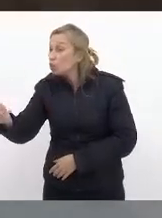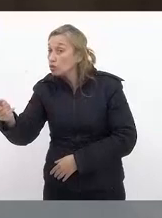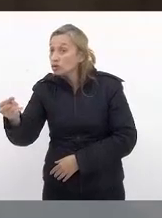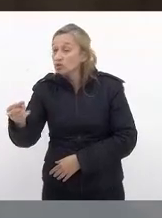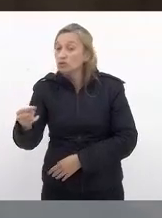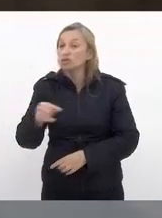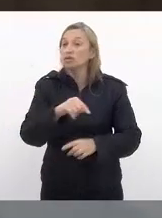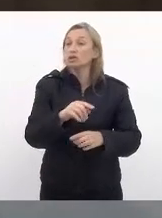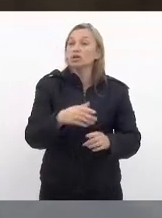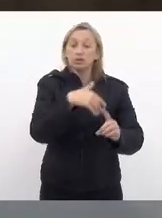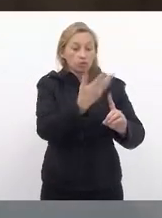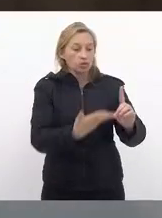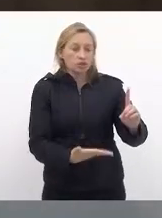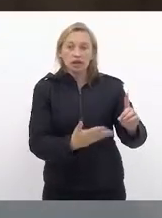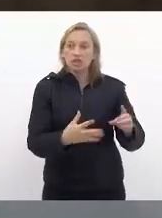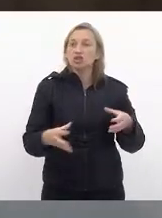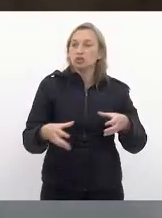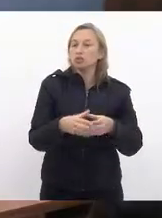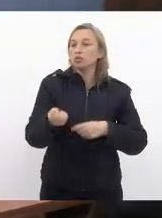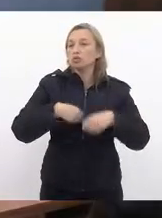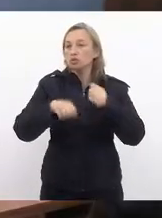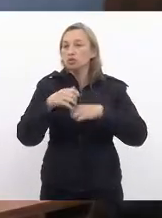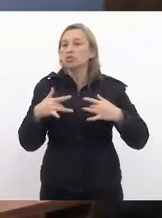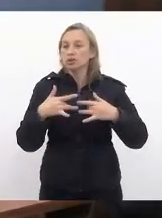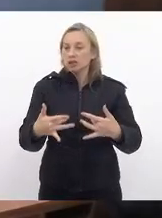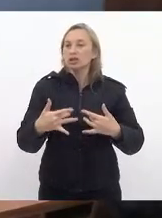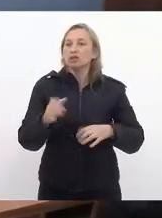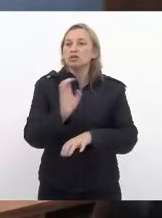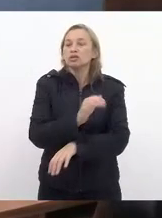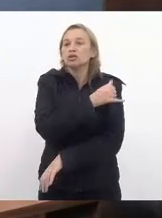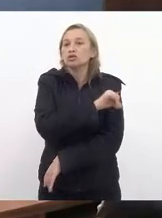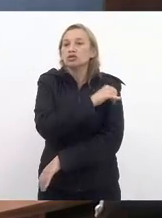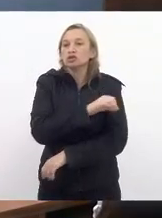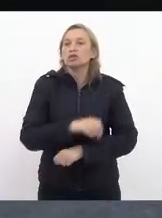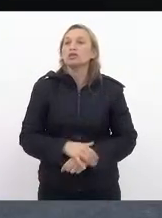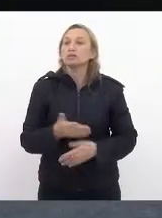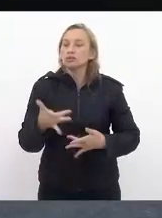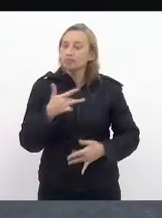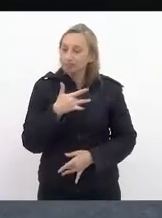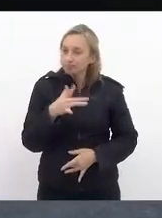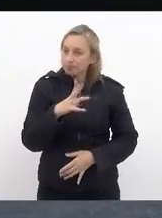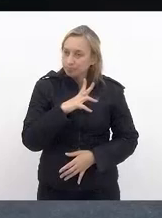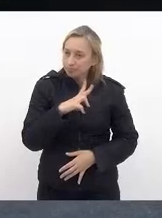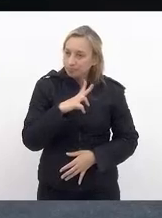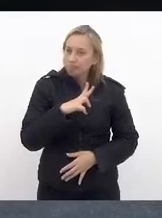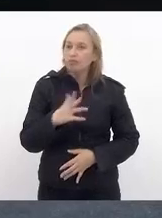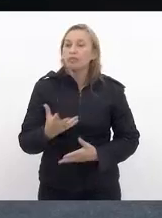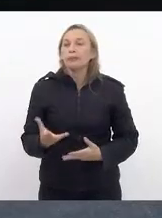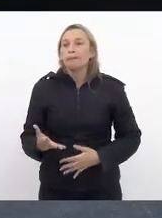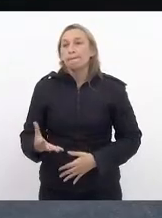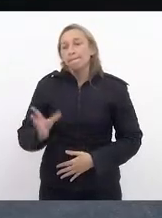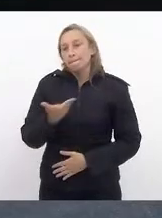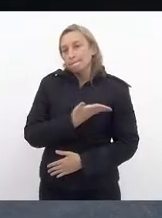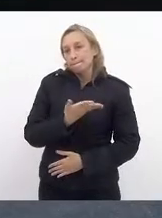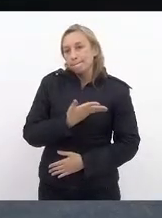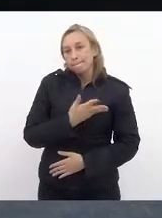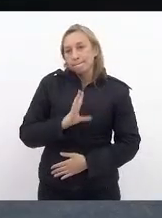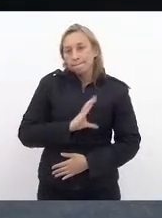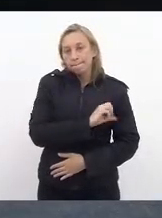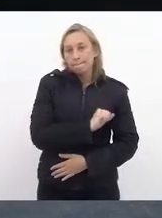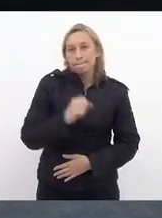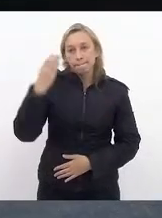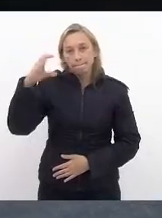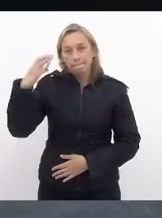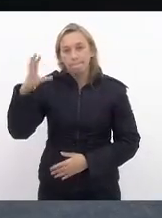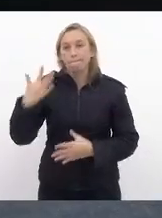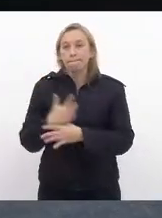outro emblema do campo da economia Popular solidária no Rio de Janeiro e particularmente na minha querida amada e adorada cidade